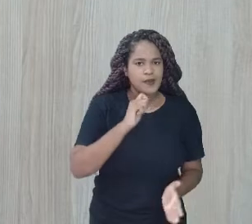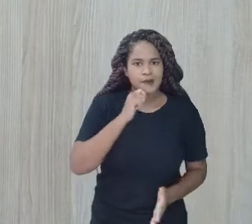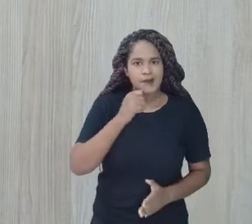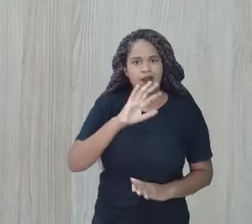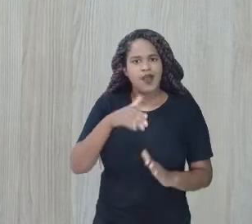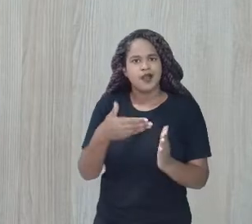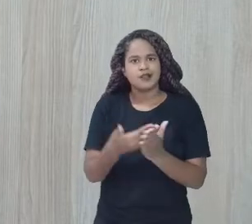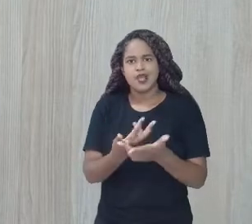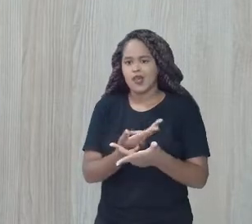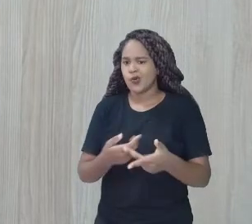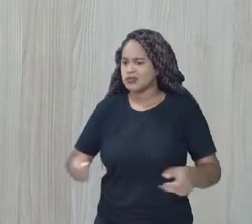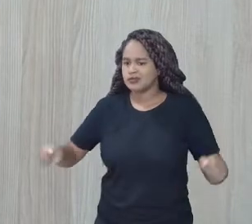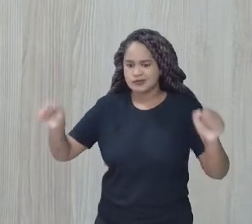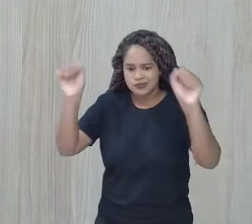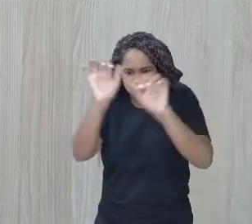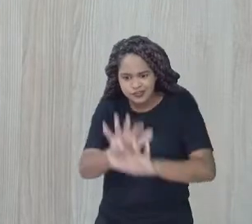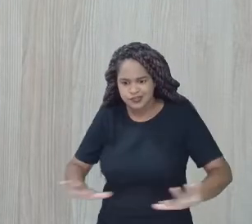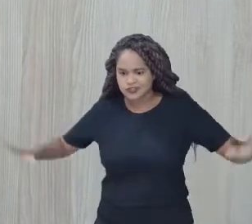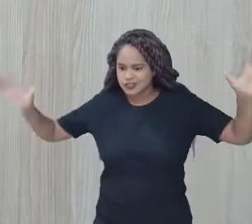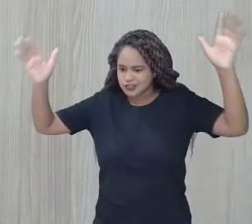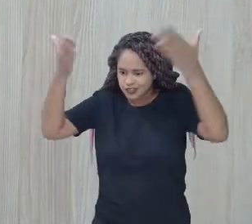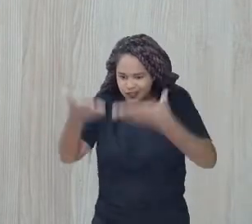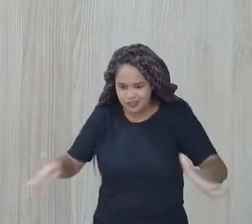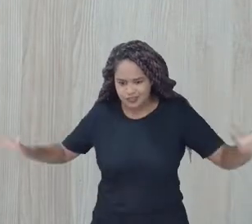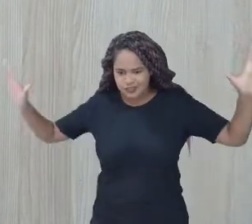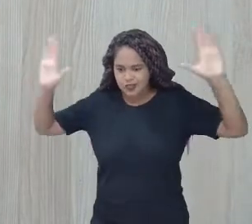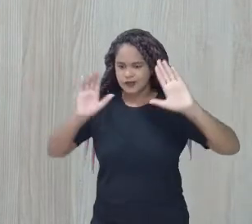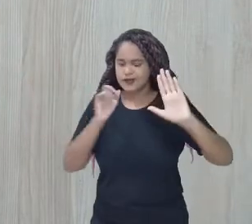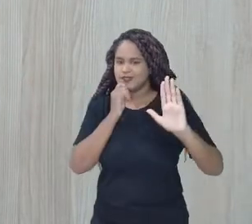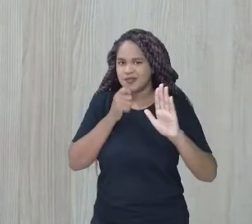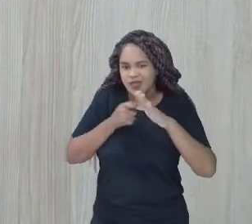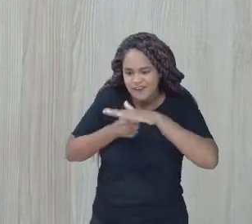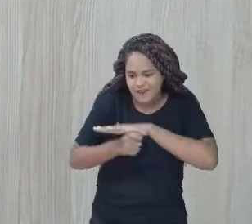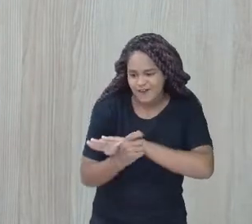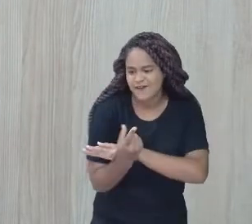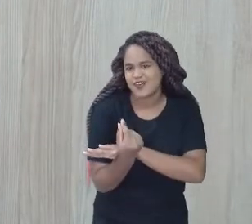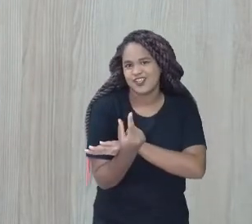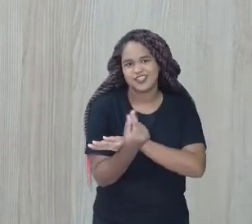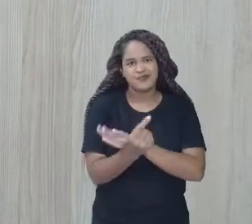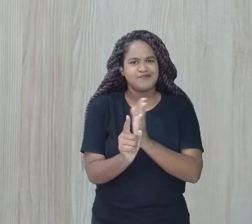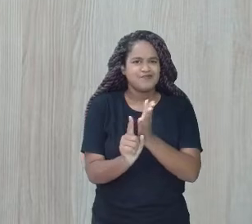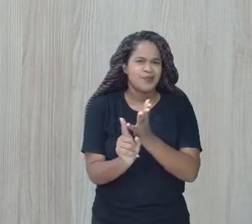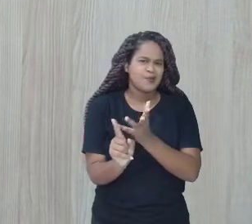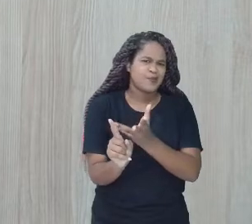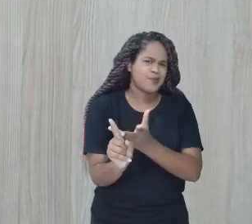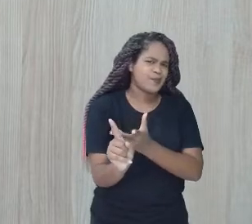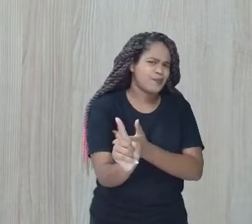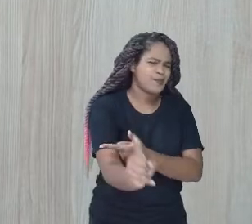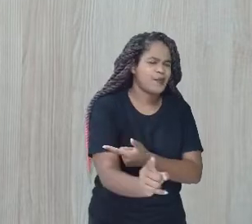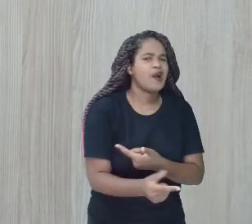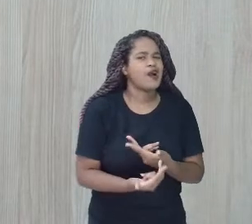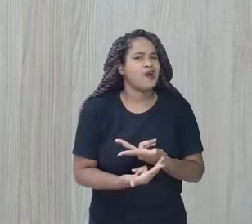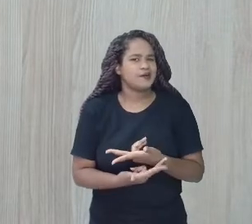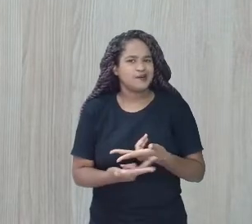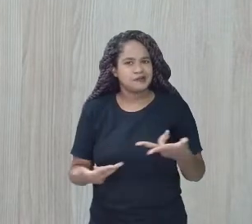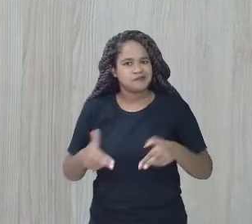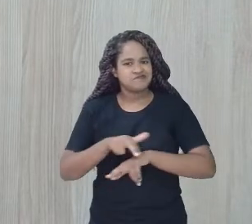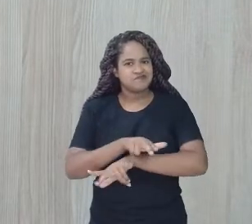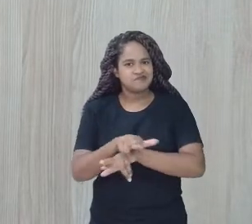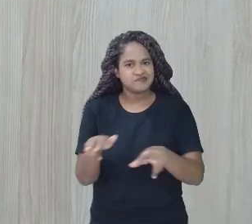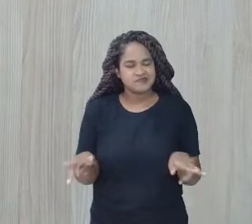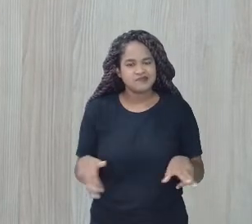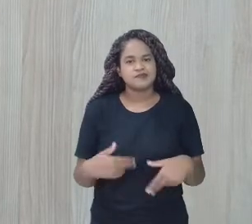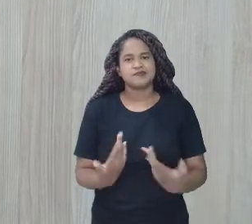questões muito mais amplas, né, como, sei lá, investimentos financeiros, né, coisas muito maiores desse